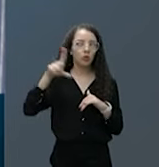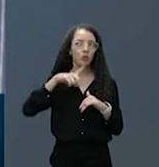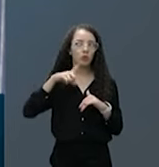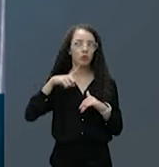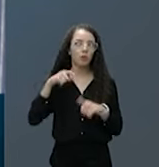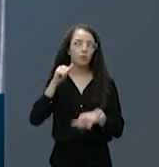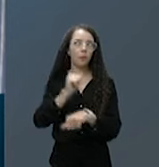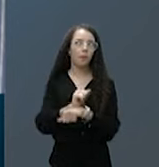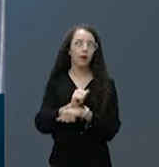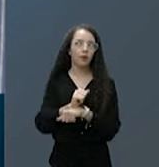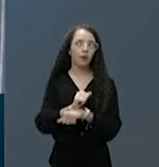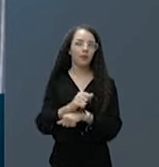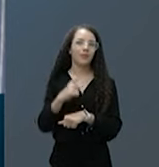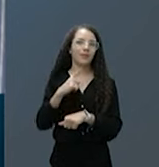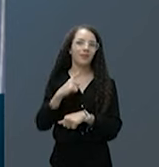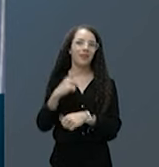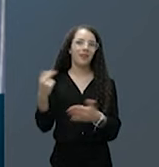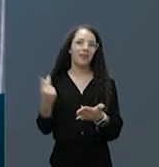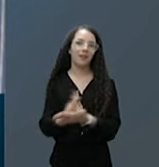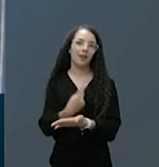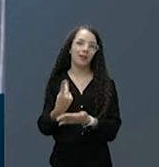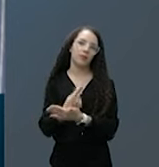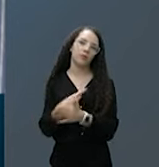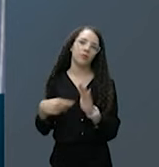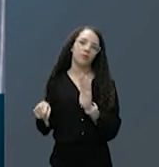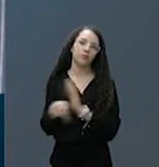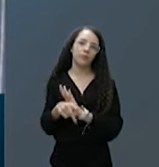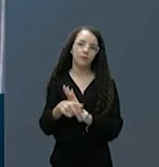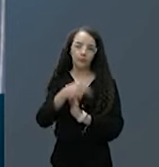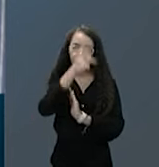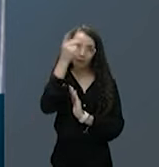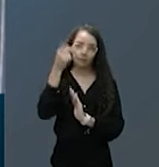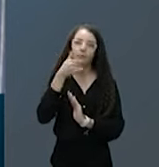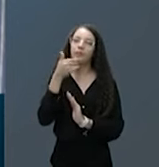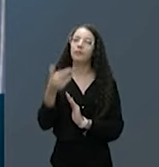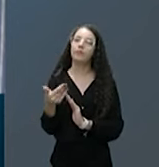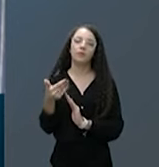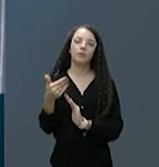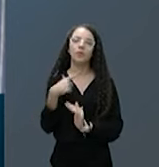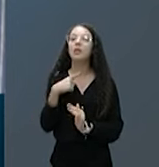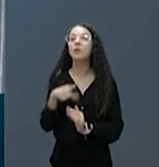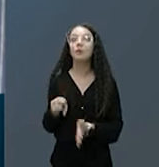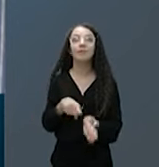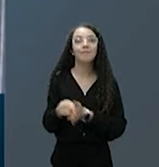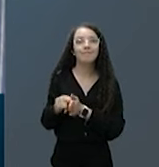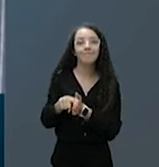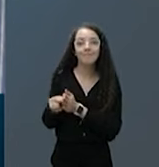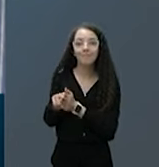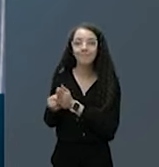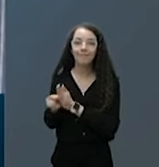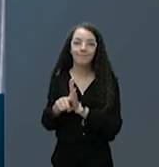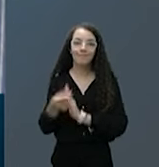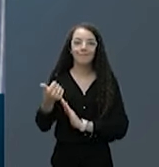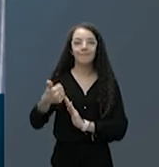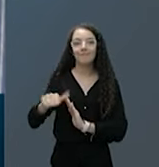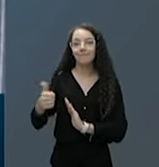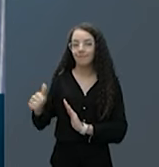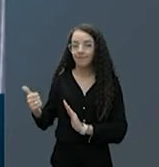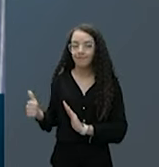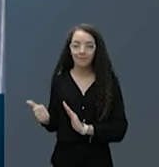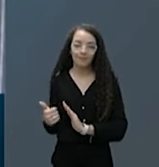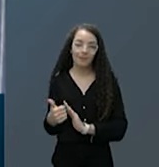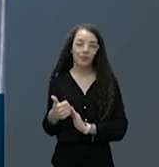embargante. Essa também não foi examinada e decidida, sequer tangencialmente no